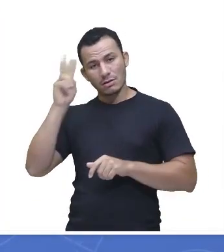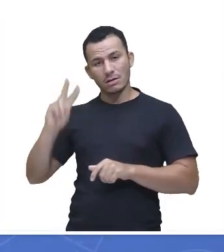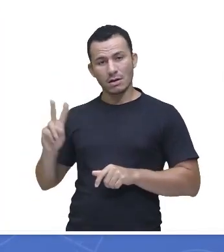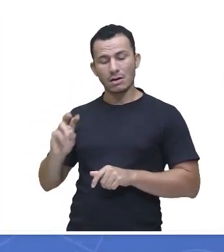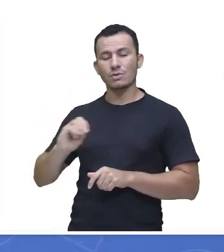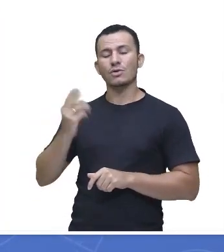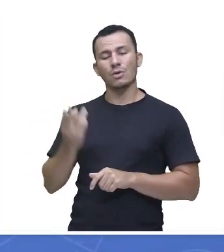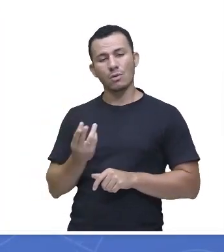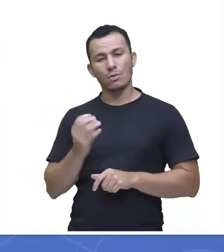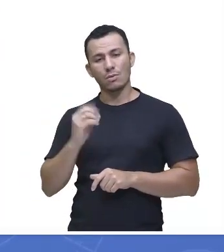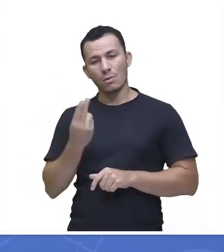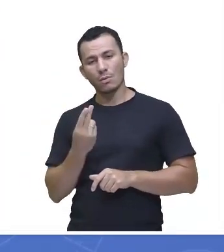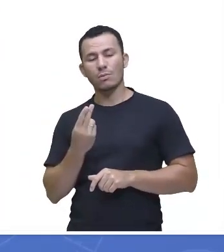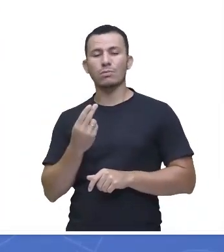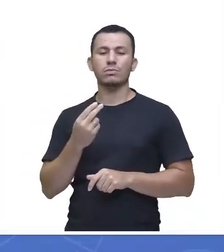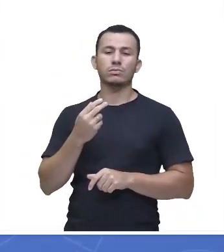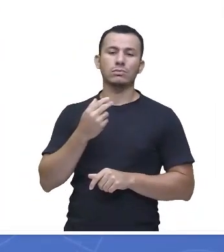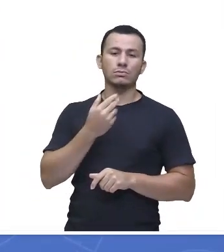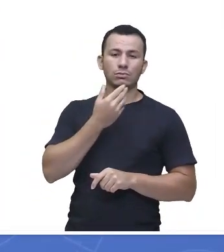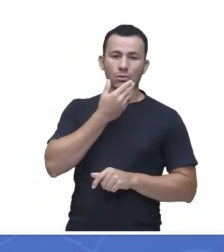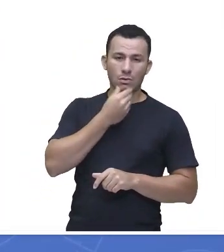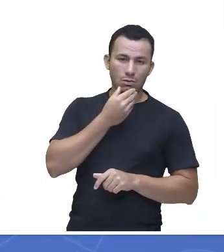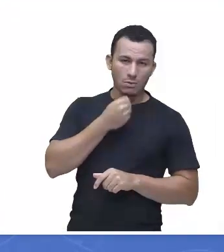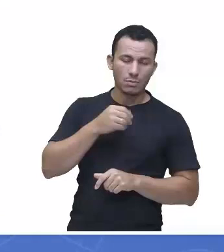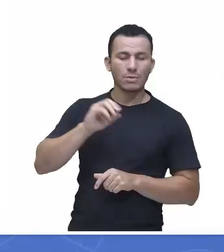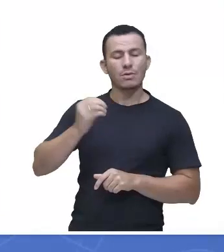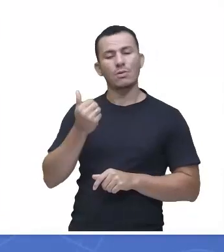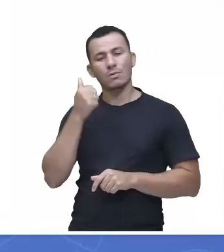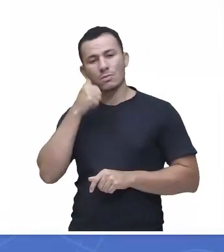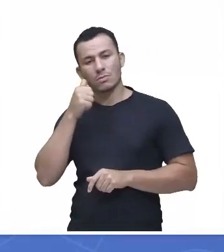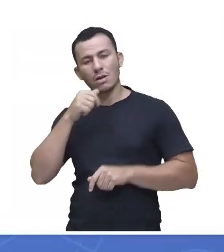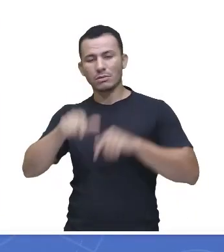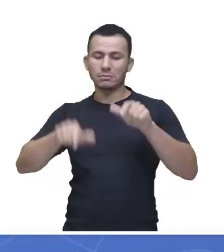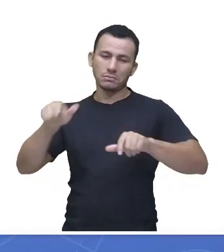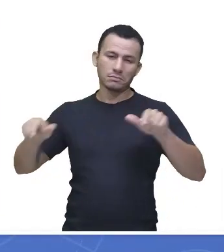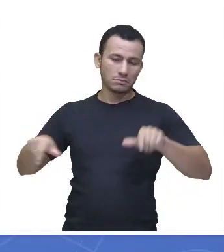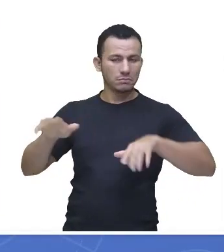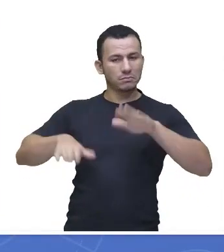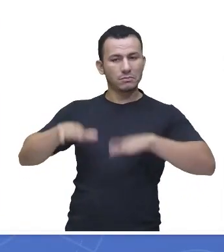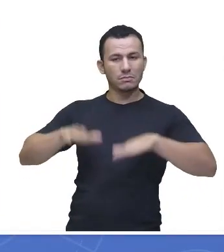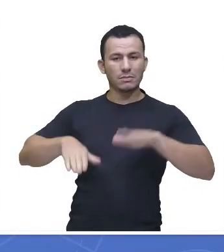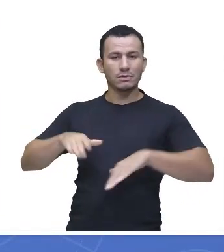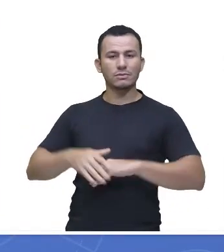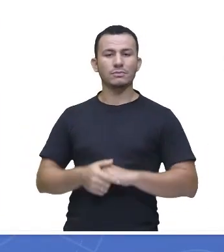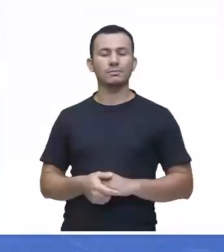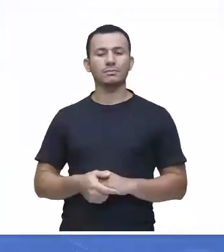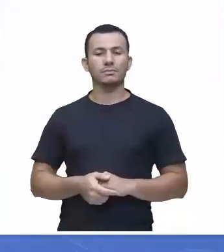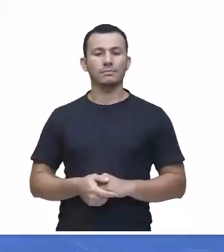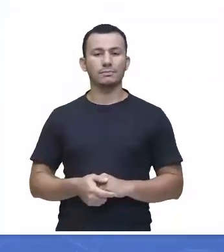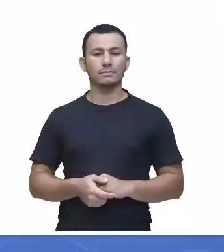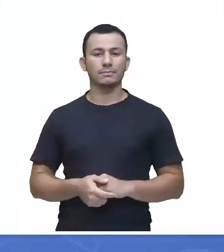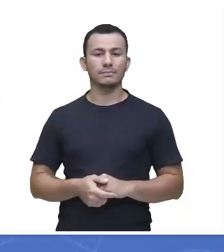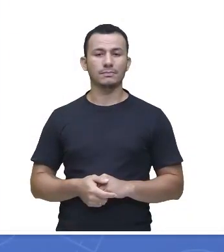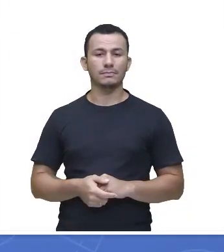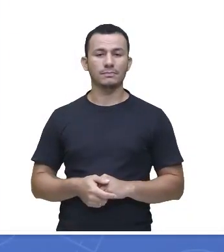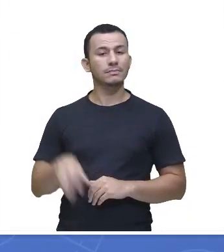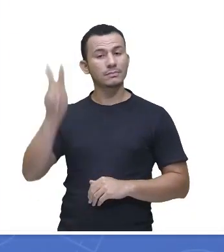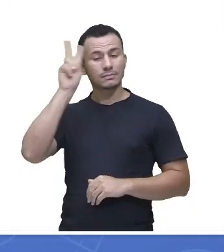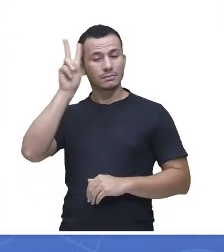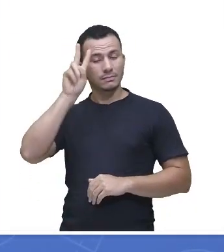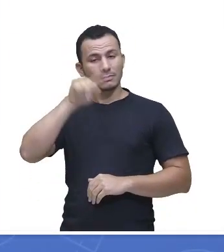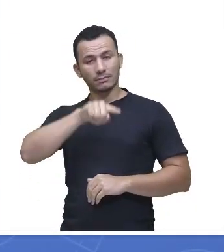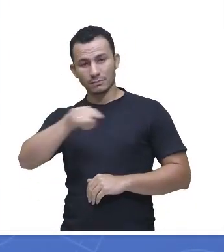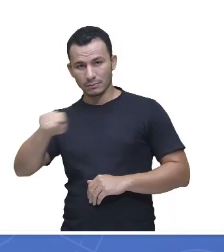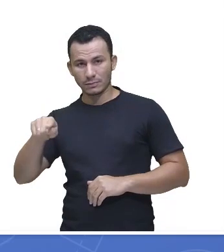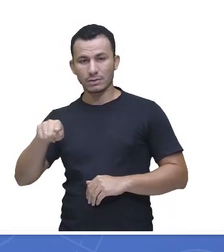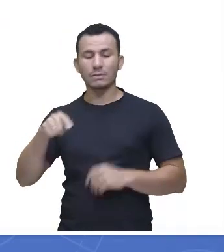nas personagens, pode ser nos ou nas personagens, ok? Diga com toda a segurança. E lembrando que você